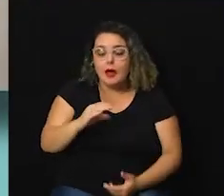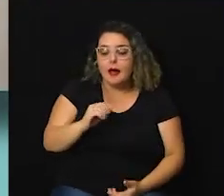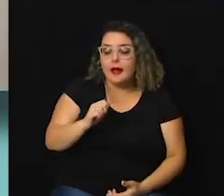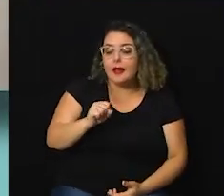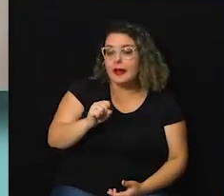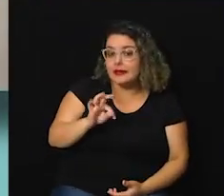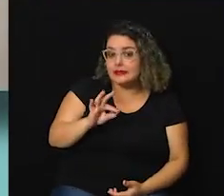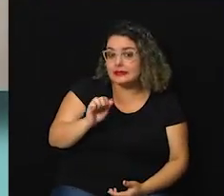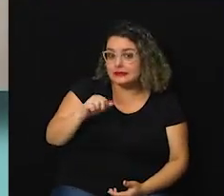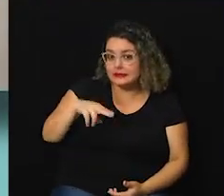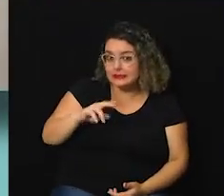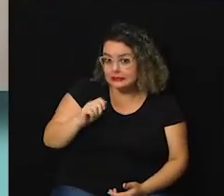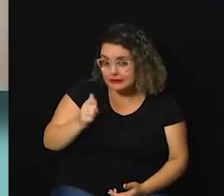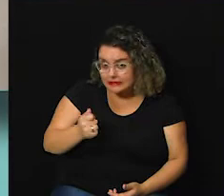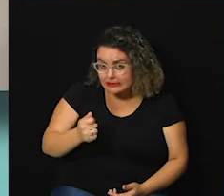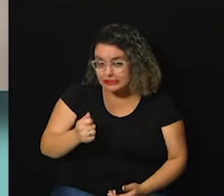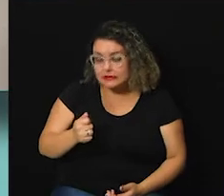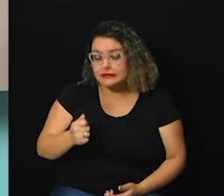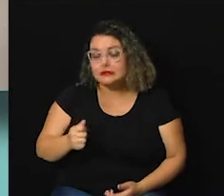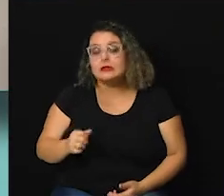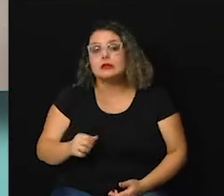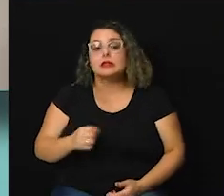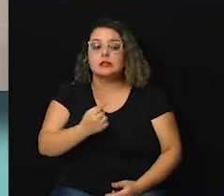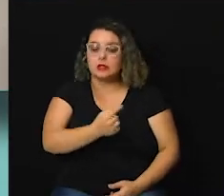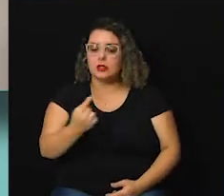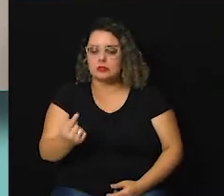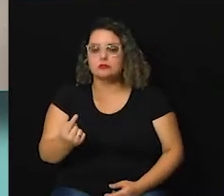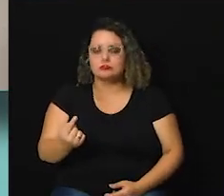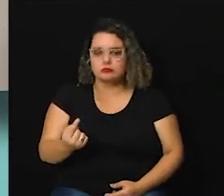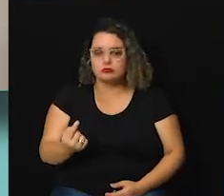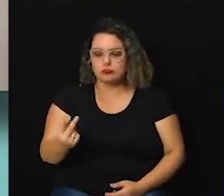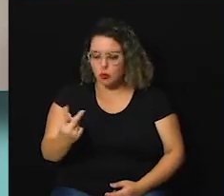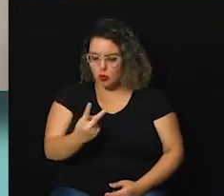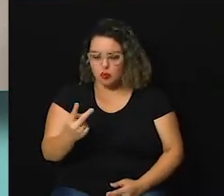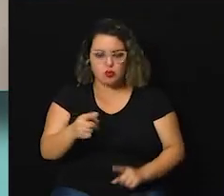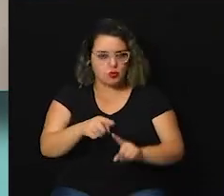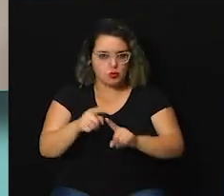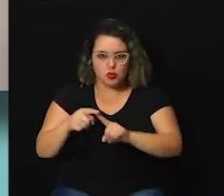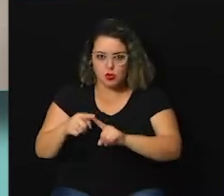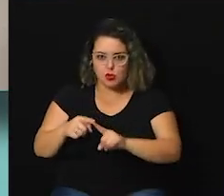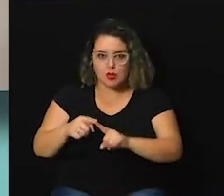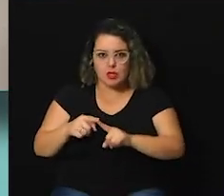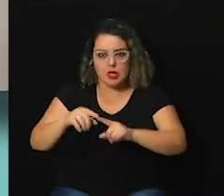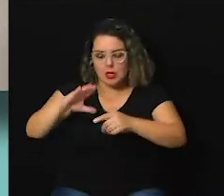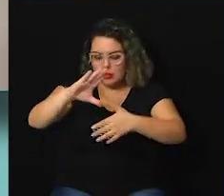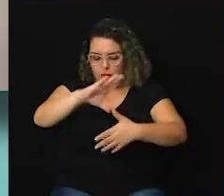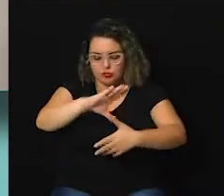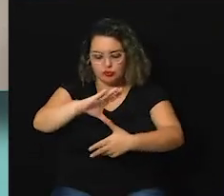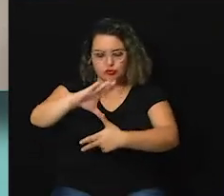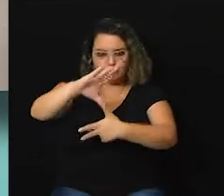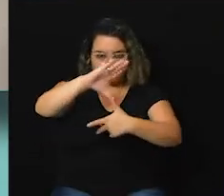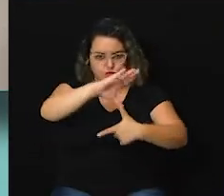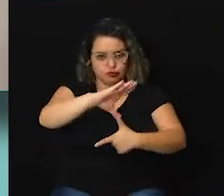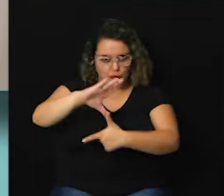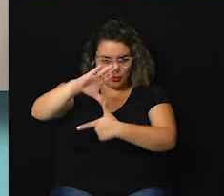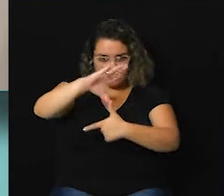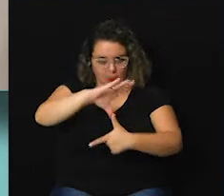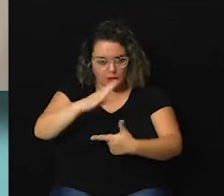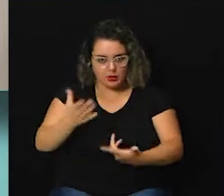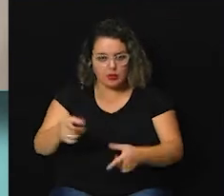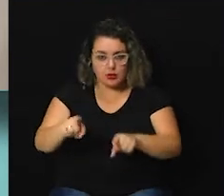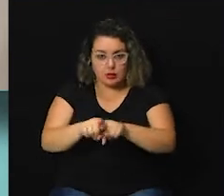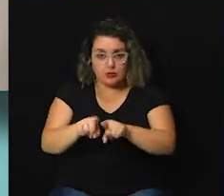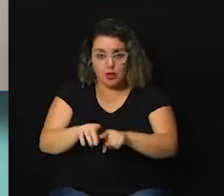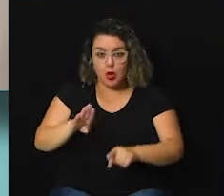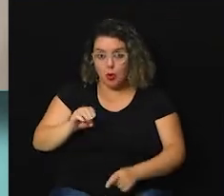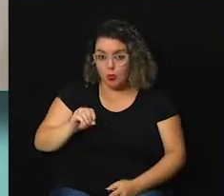castanhas de 2 espécies, em cada um dos locais que elas ocorrem. Ela é basicamente sul-americana, além do Brasil, ela é encontrada